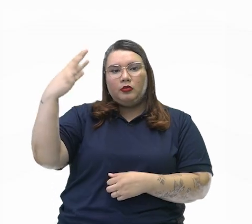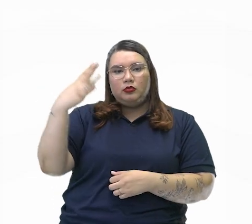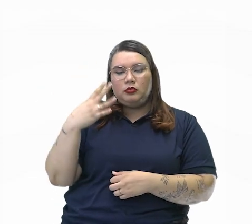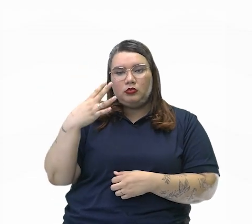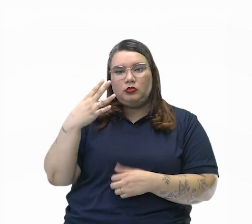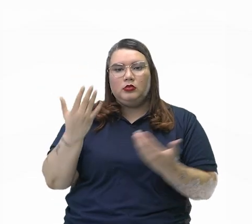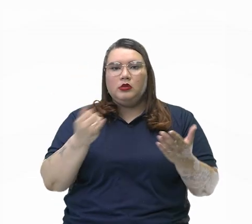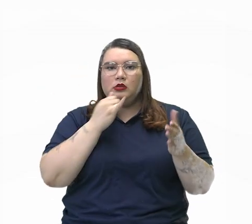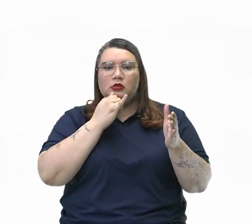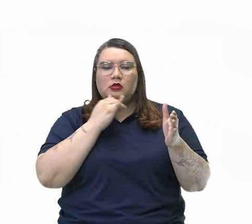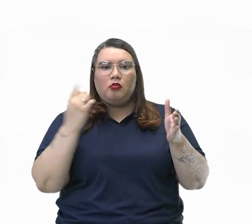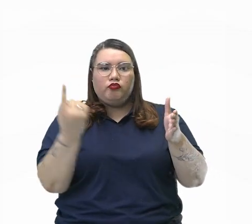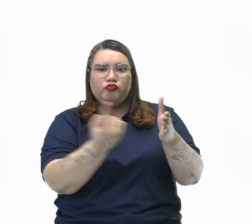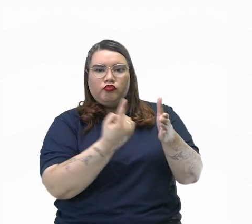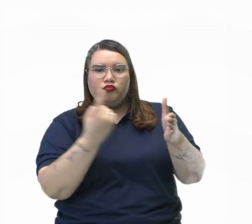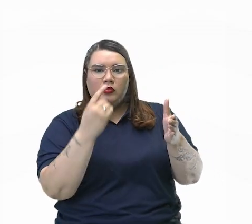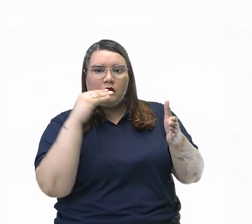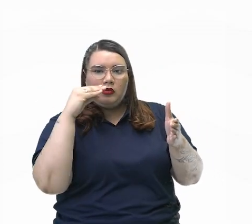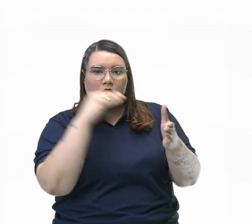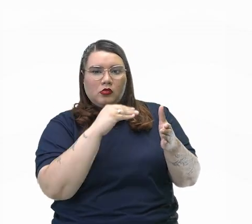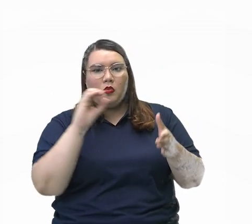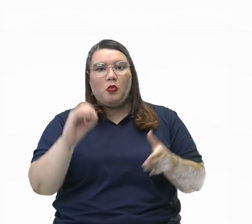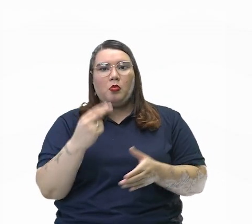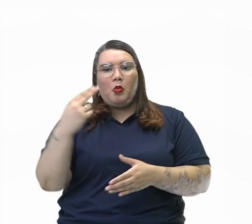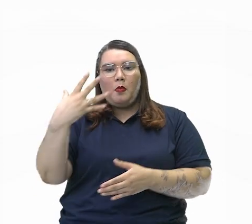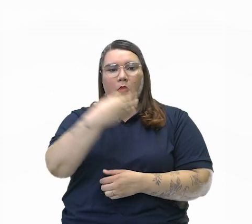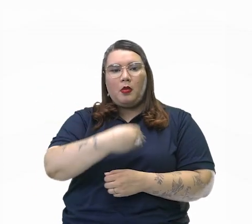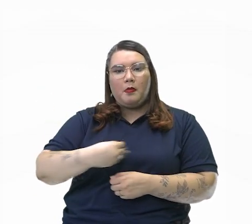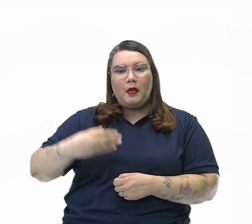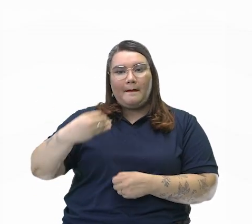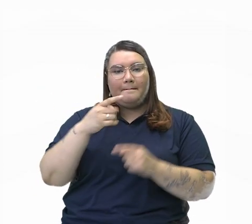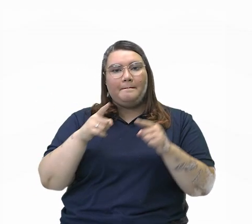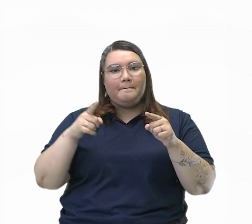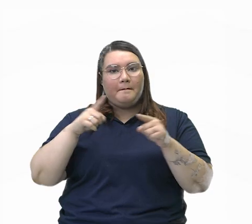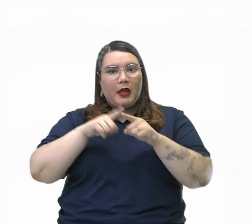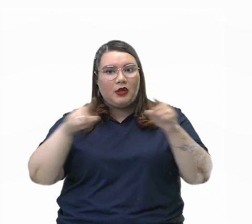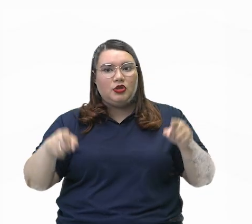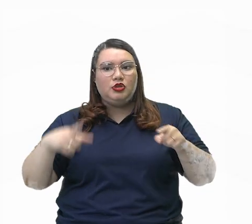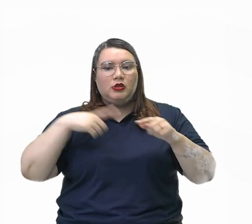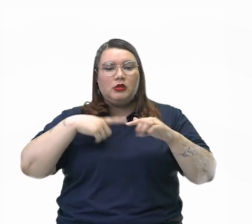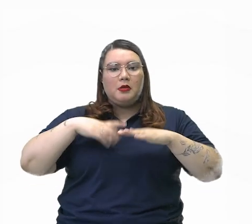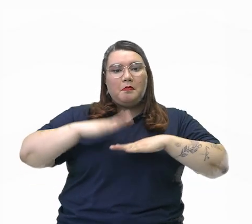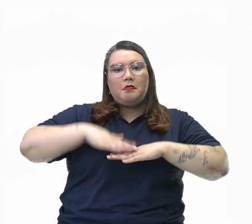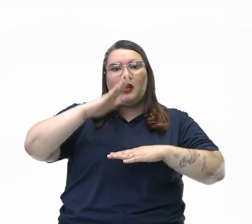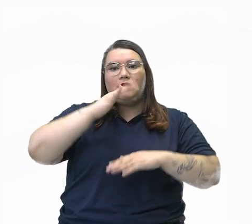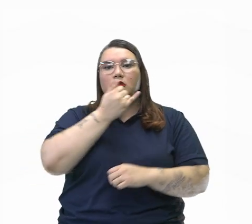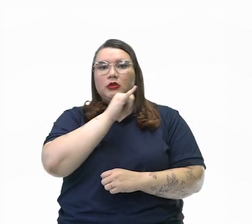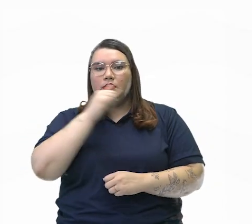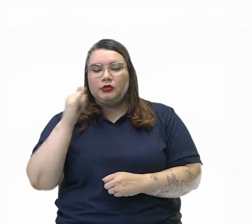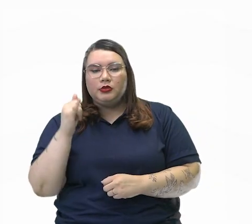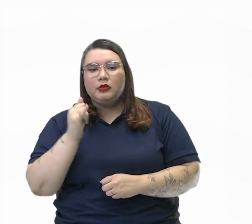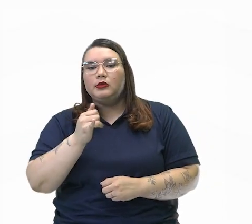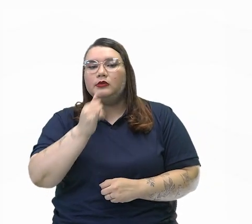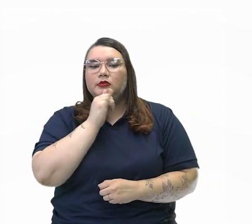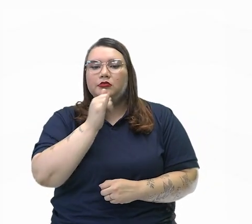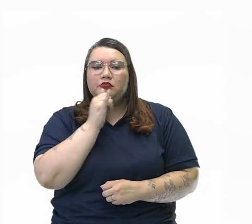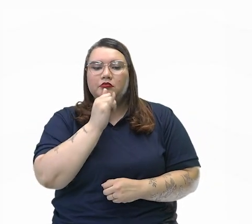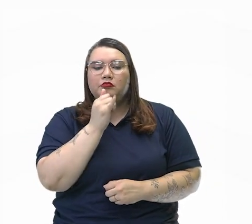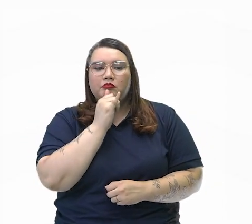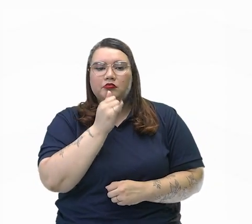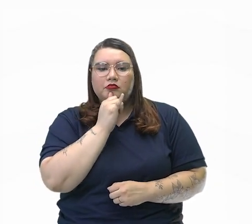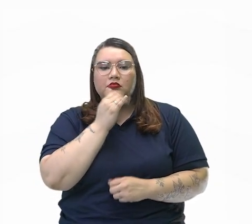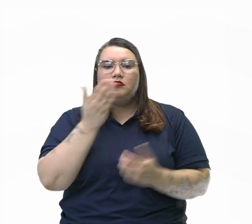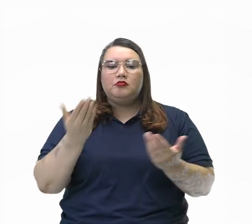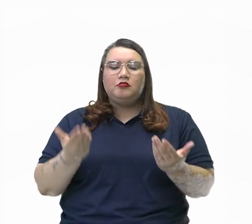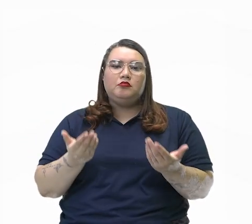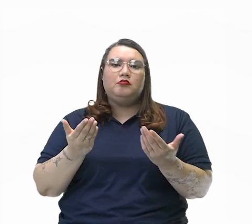visível, as micro-ondas ou os raios-x, porém mais energética. Por exemplo, um exemplo